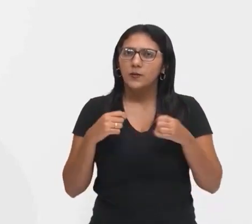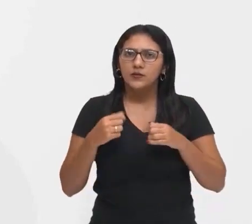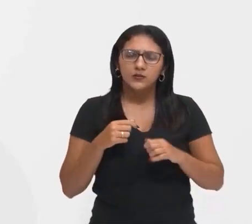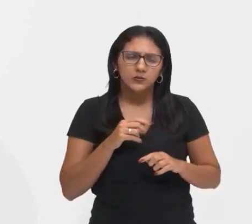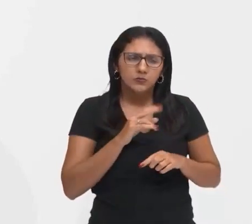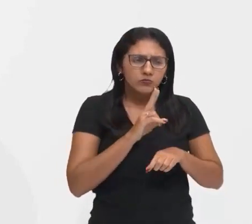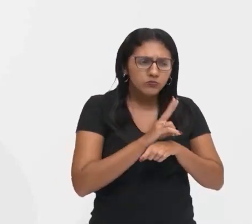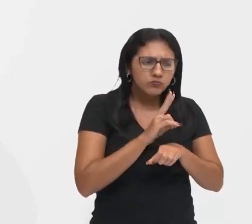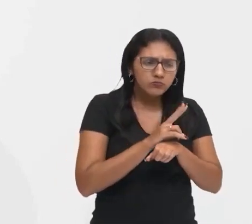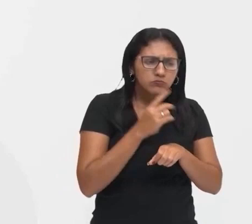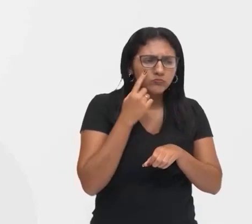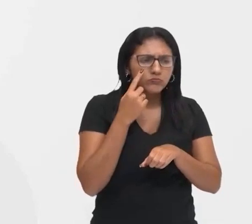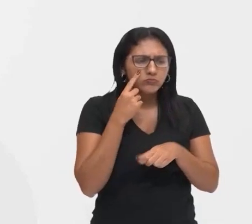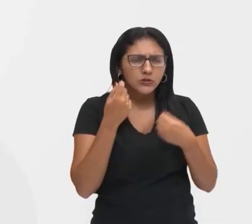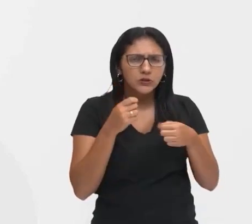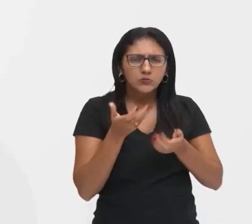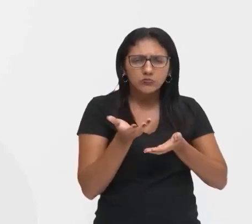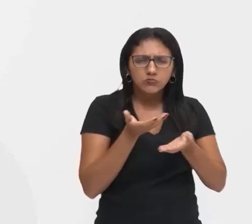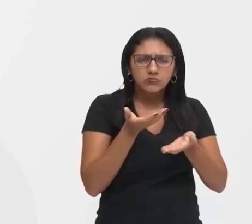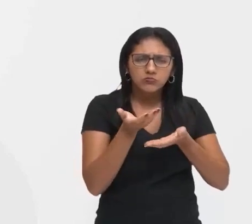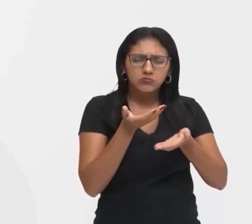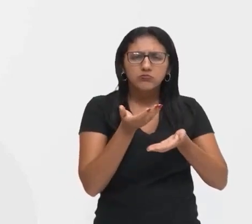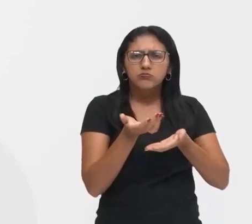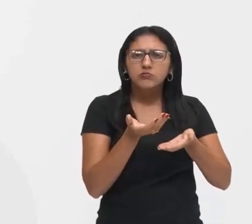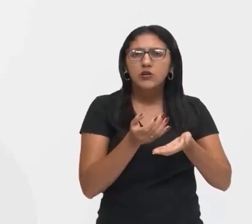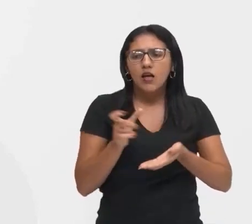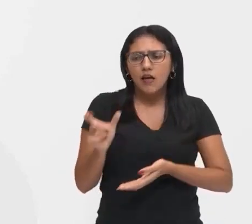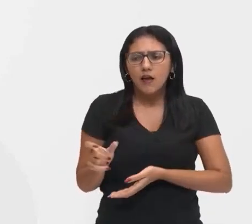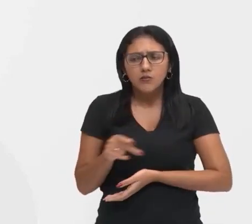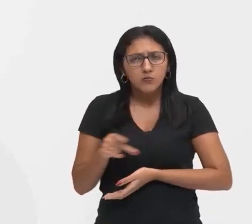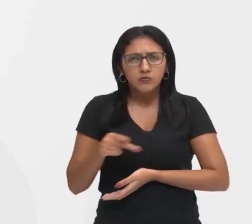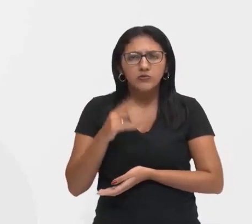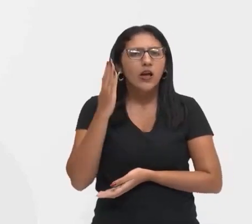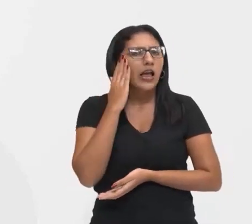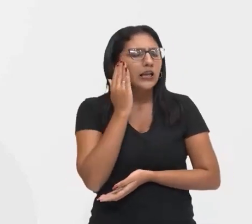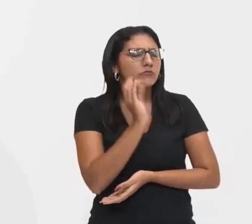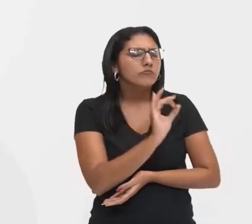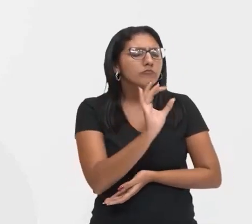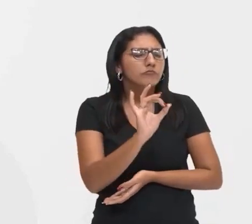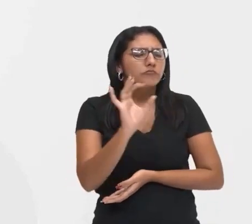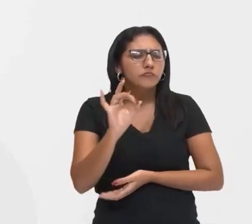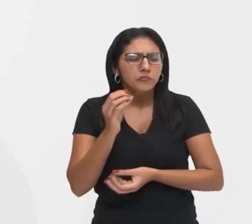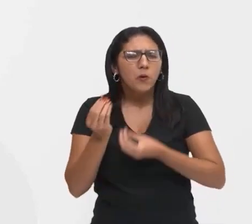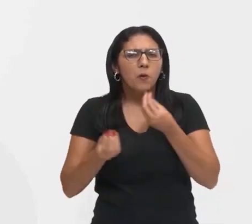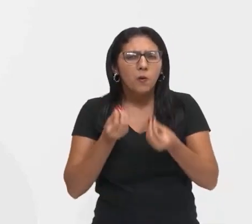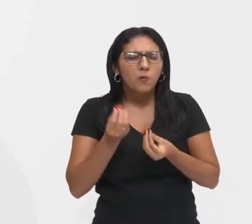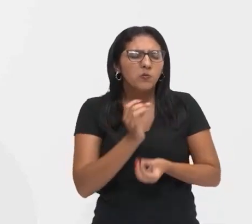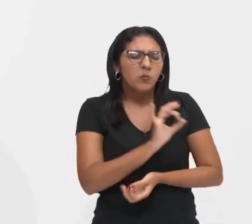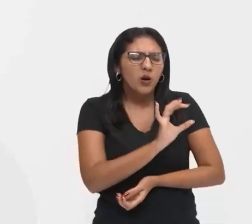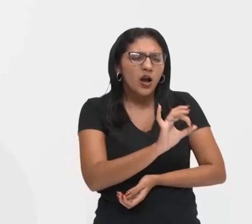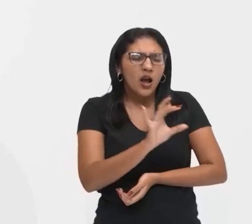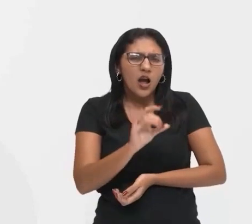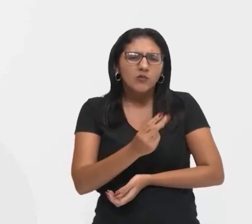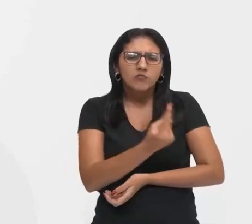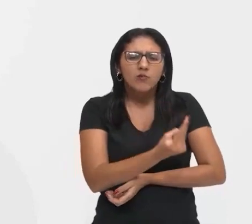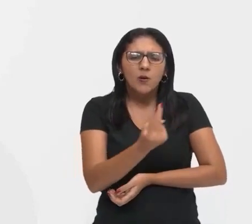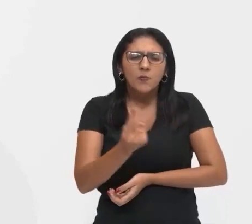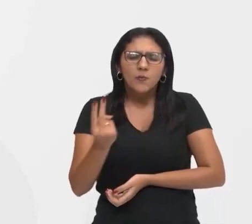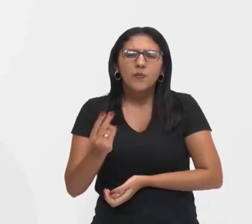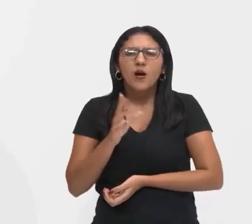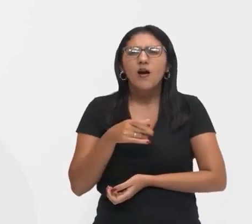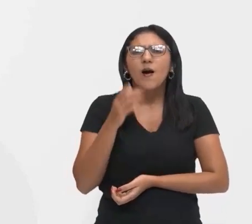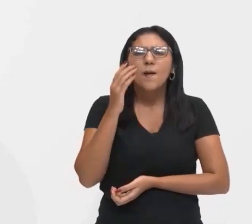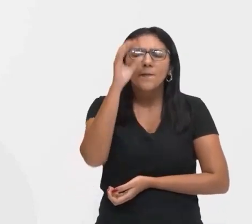é bastante necessária, uma vez que ele conhece os alunos e sabe a forma como a turma vai aprender,